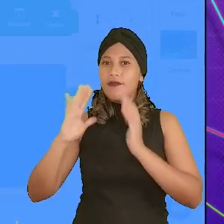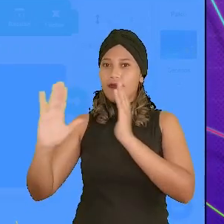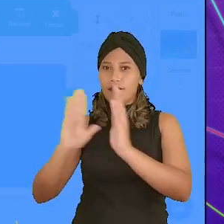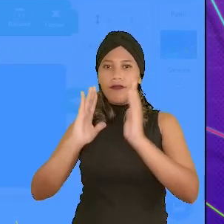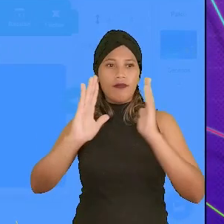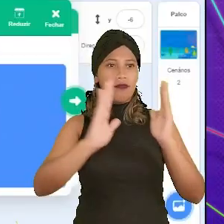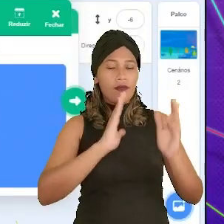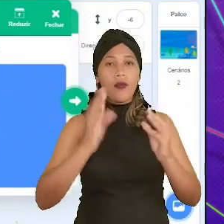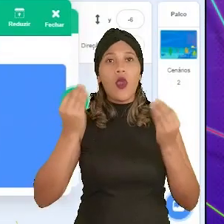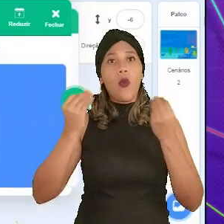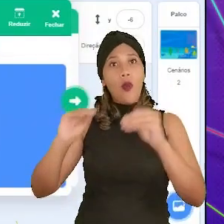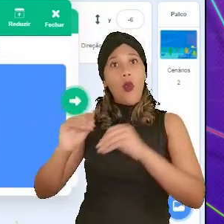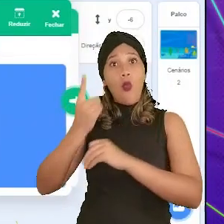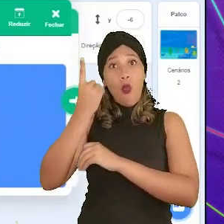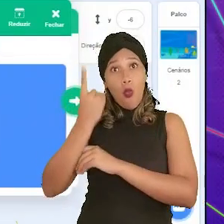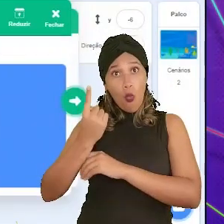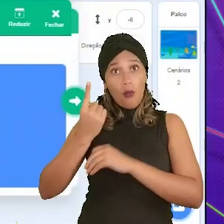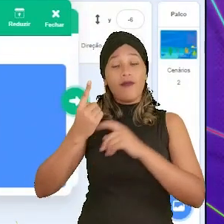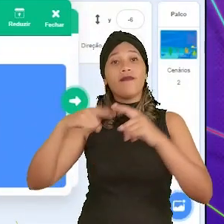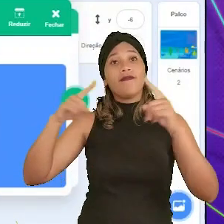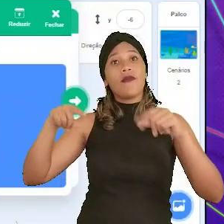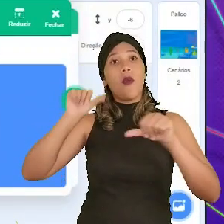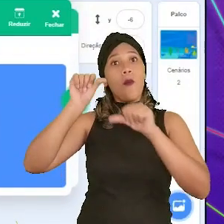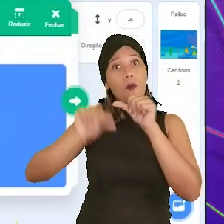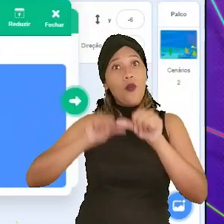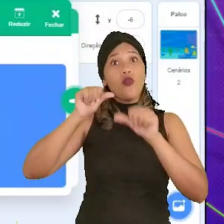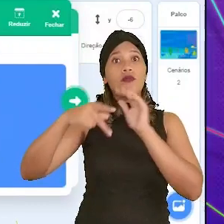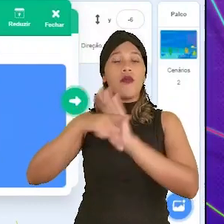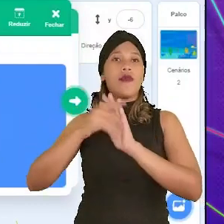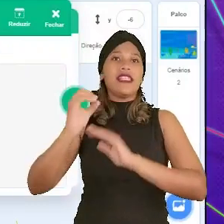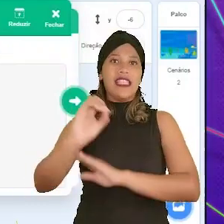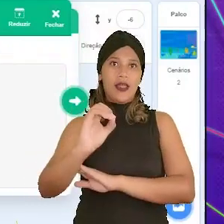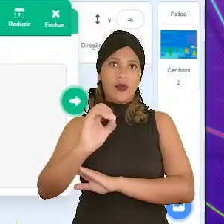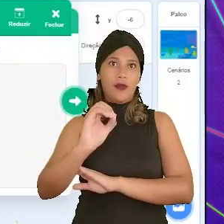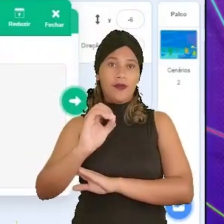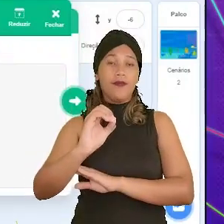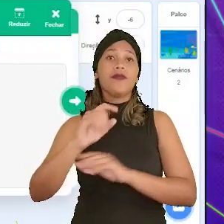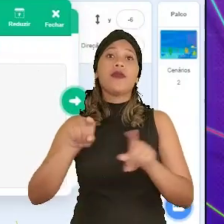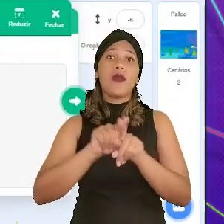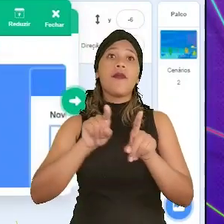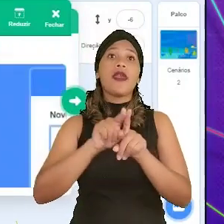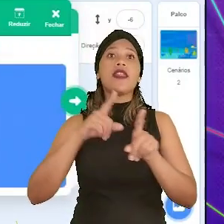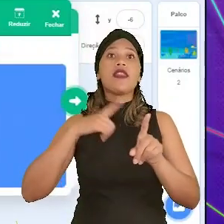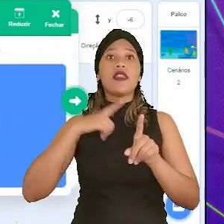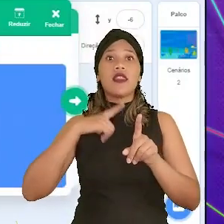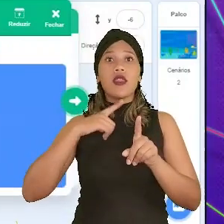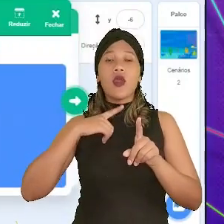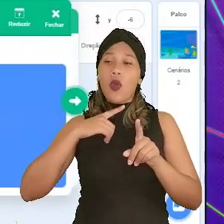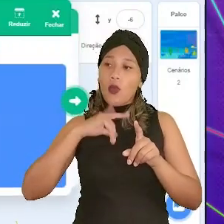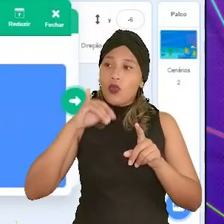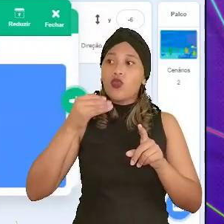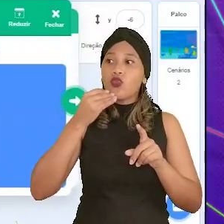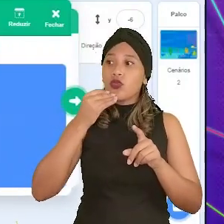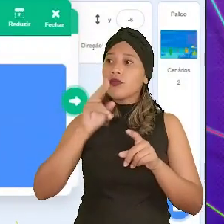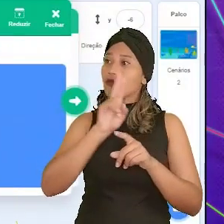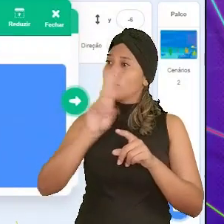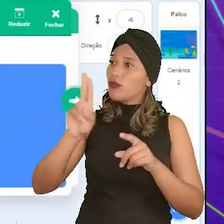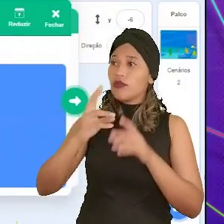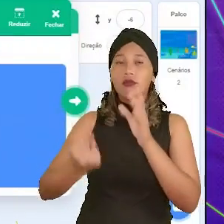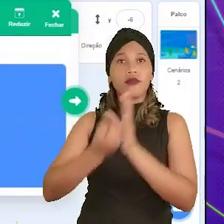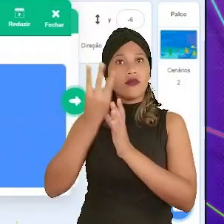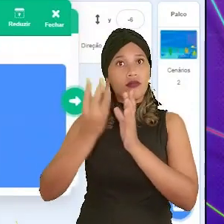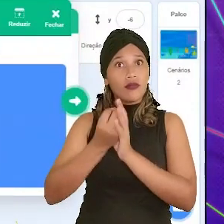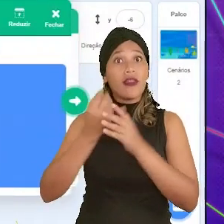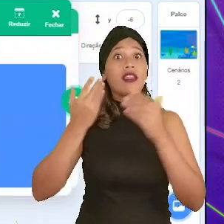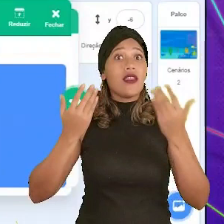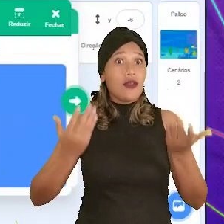nos blocos adicione 1 à minha variável e mude minha variável para 0. Tem a opção de selecionar a variável com o nome que vocês